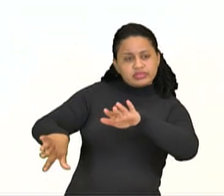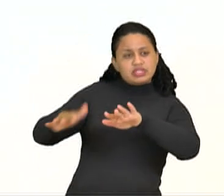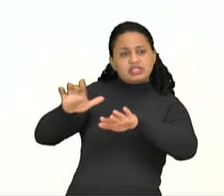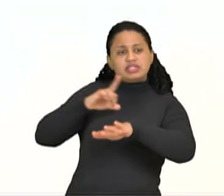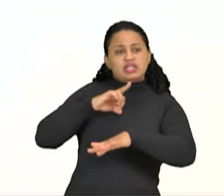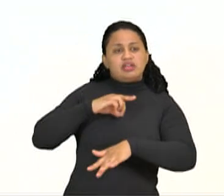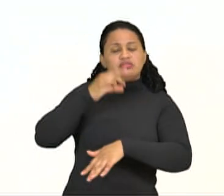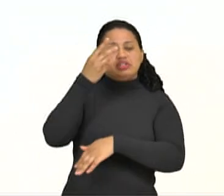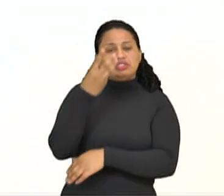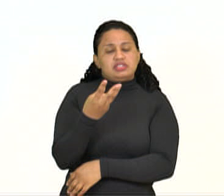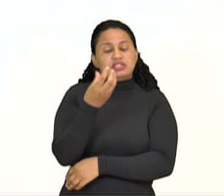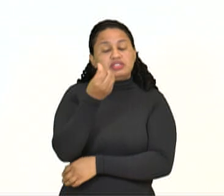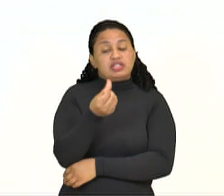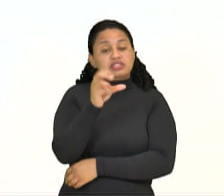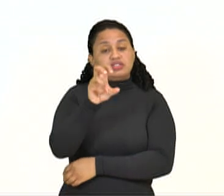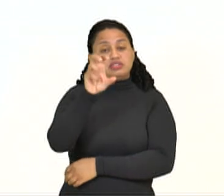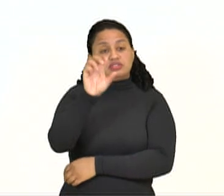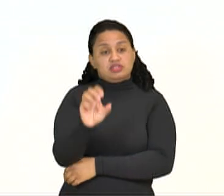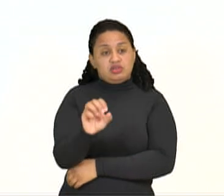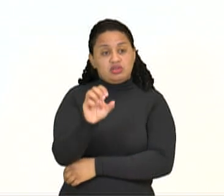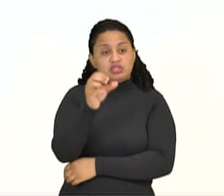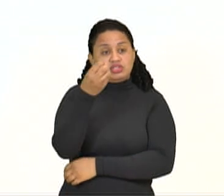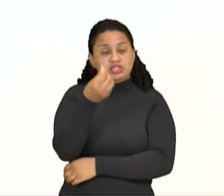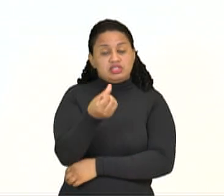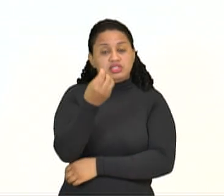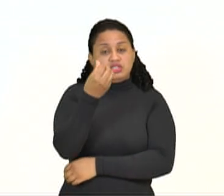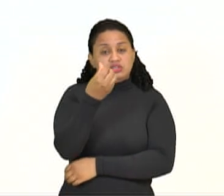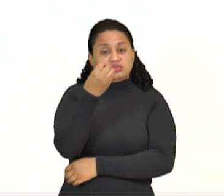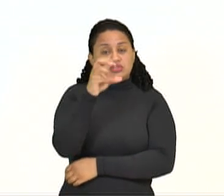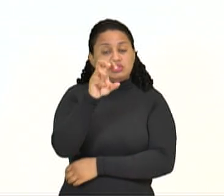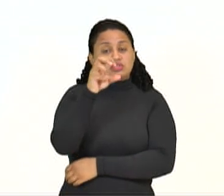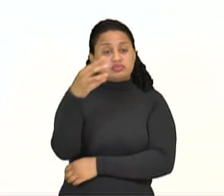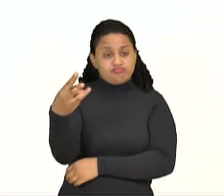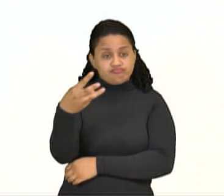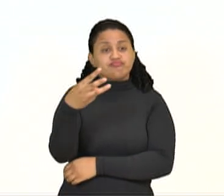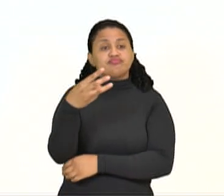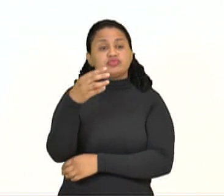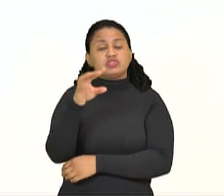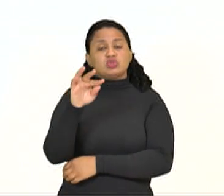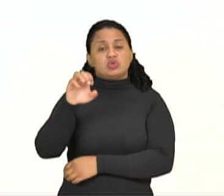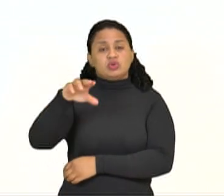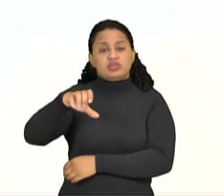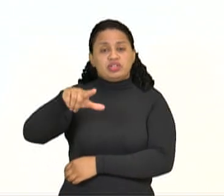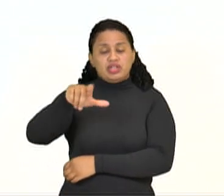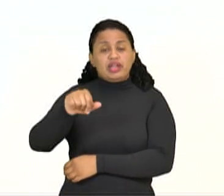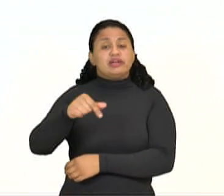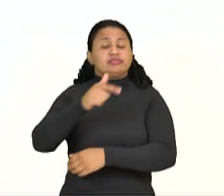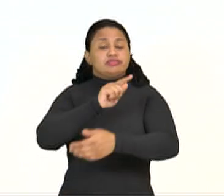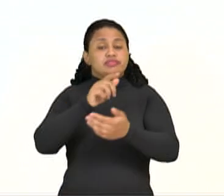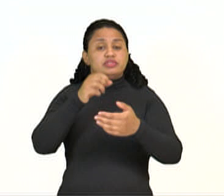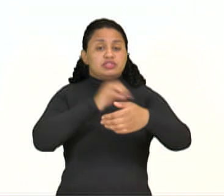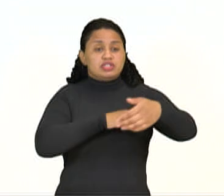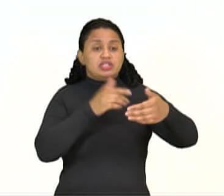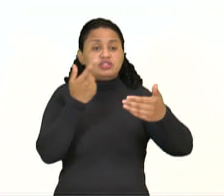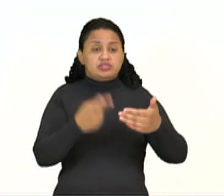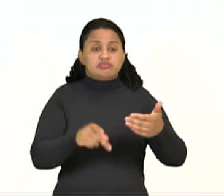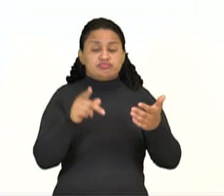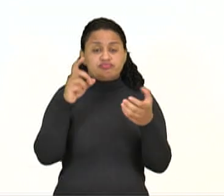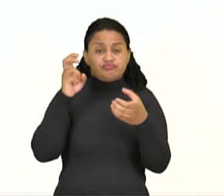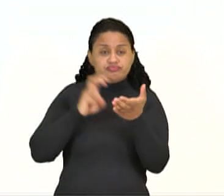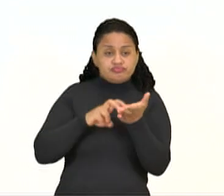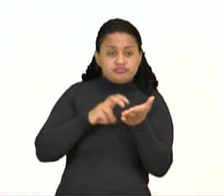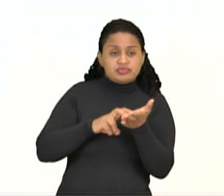650 toneladas de lixo esta manhã. 100 toneladas a mais que em